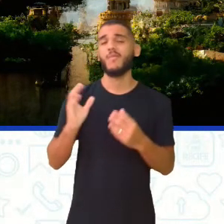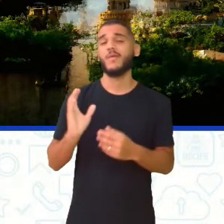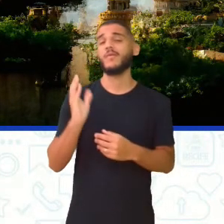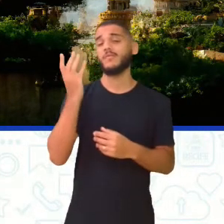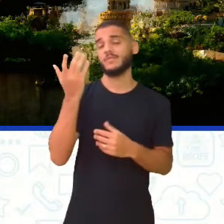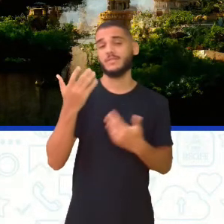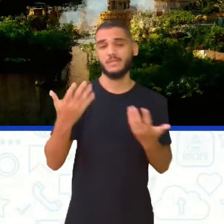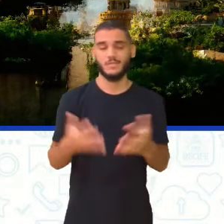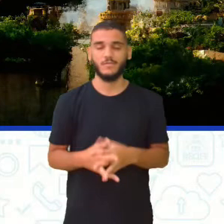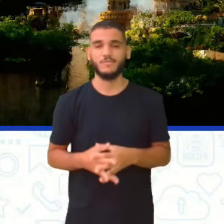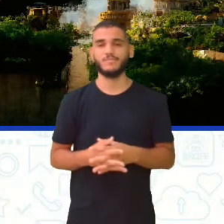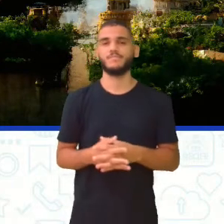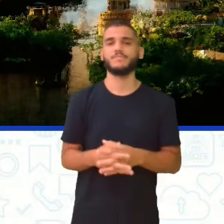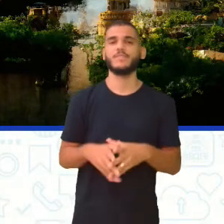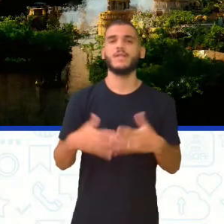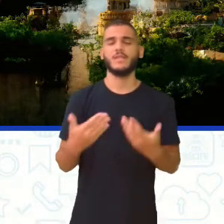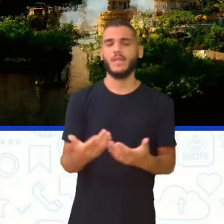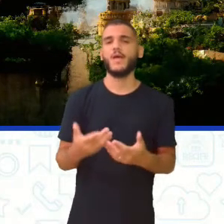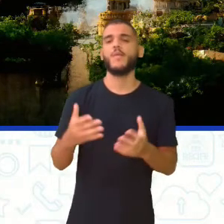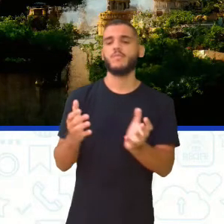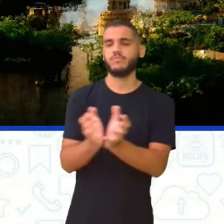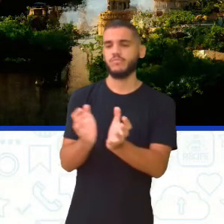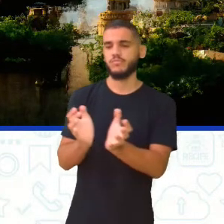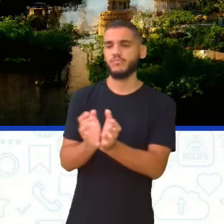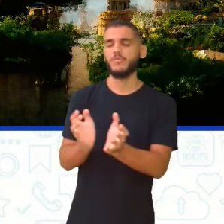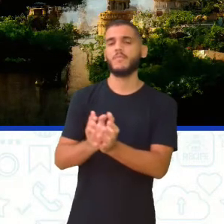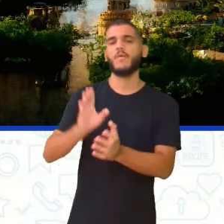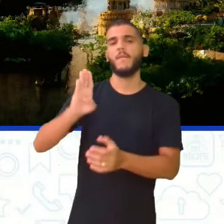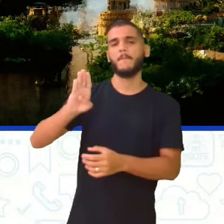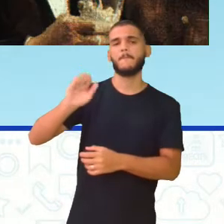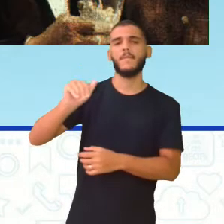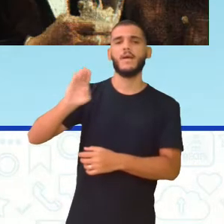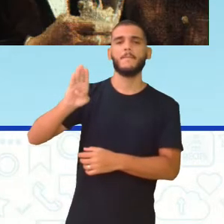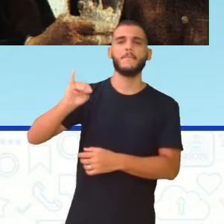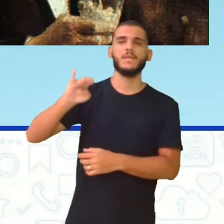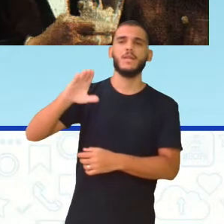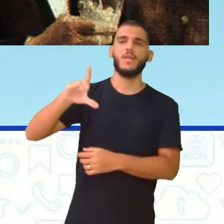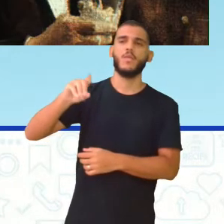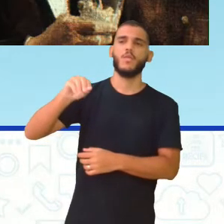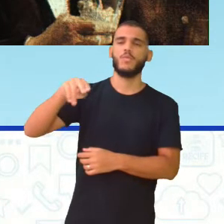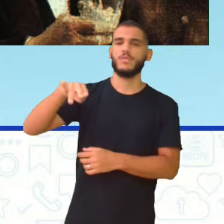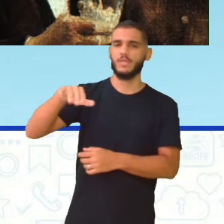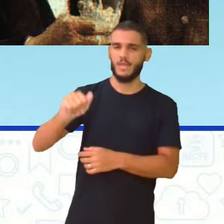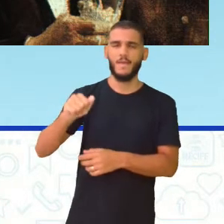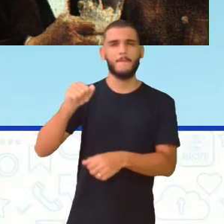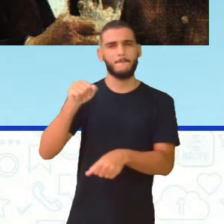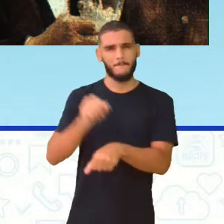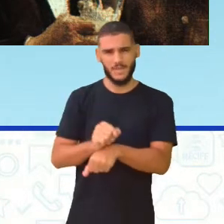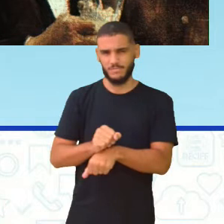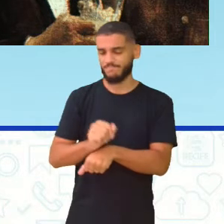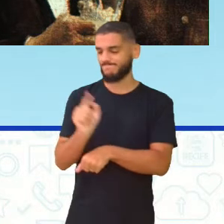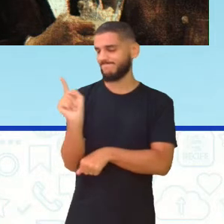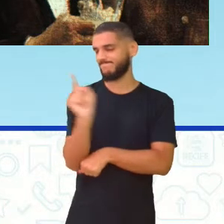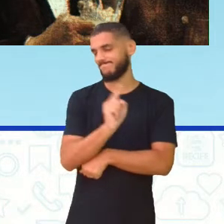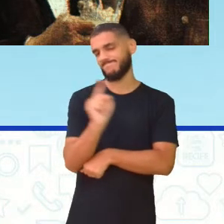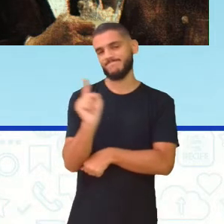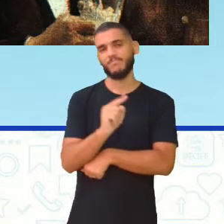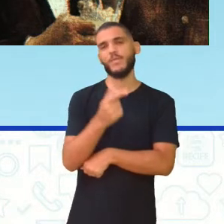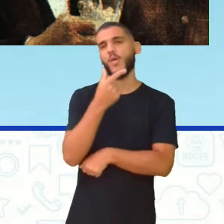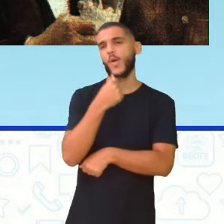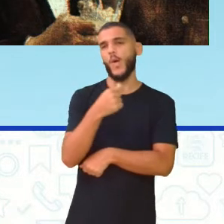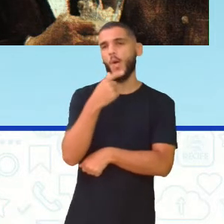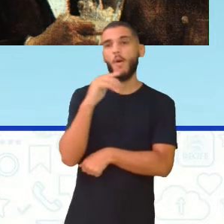a questão dessa civilização babilônica parou? Não. Olha o que eu estou trazendo para vocês. Um dos nossos